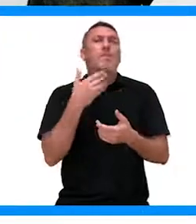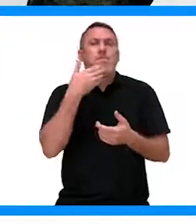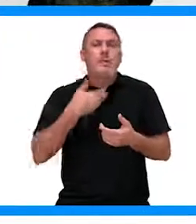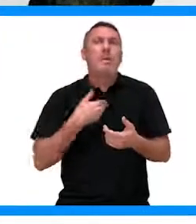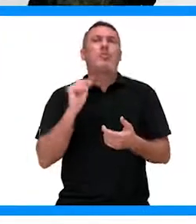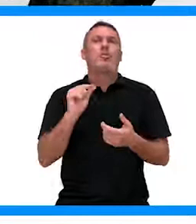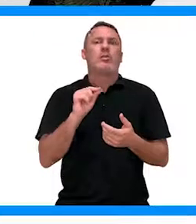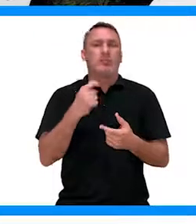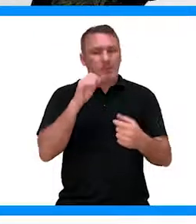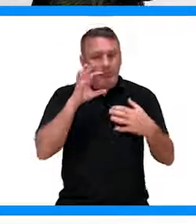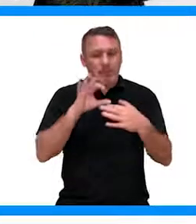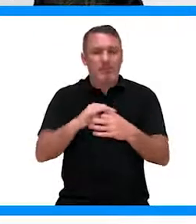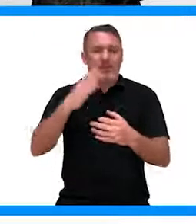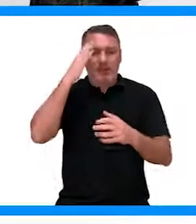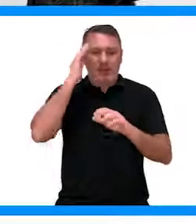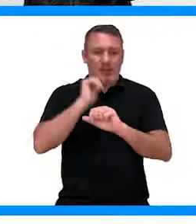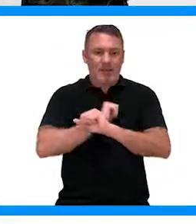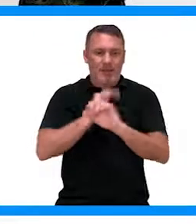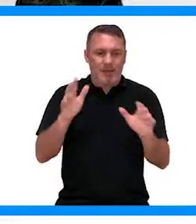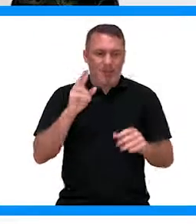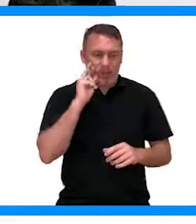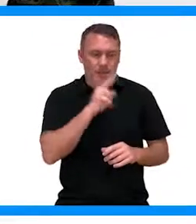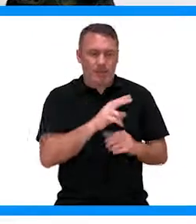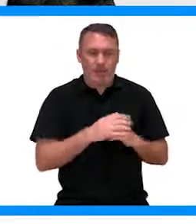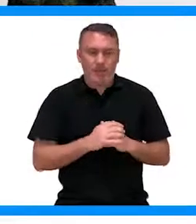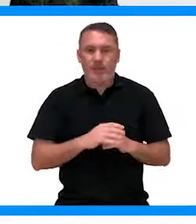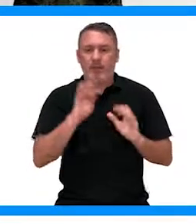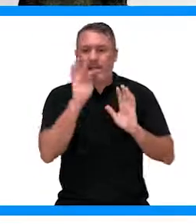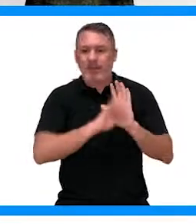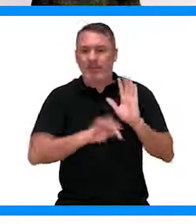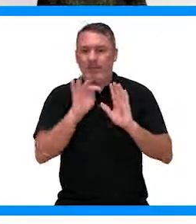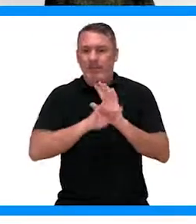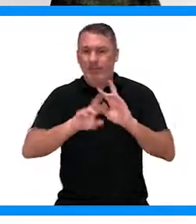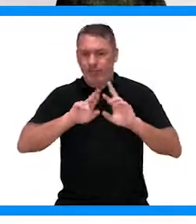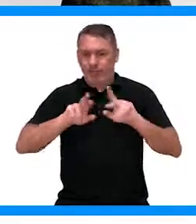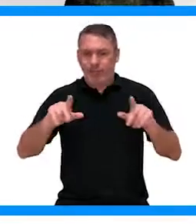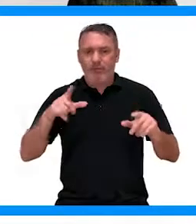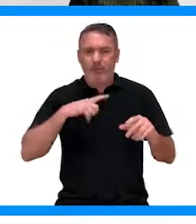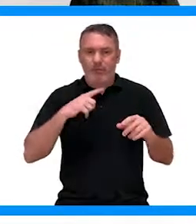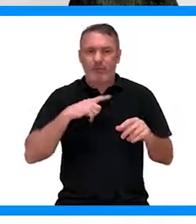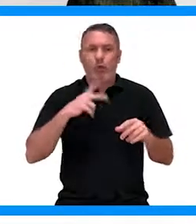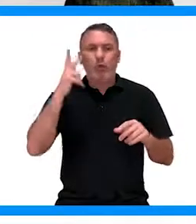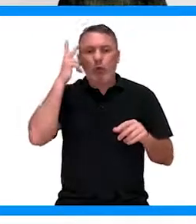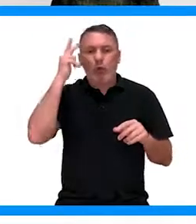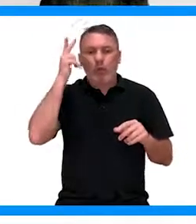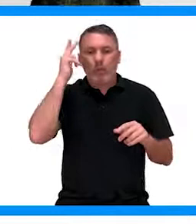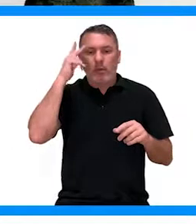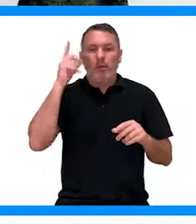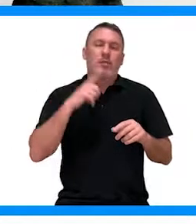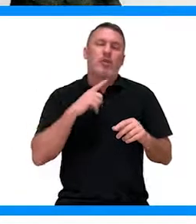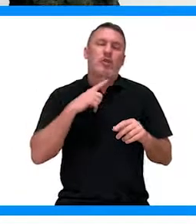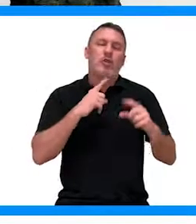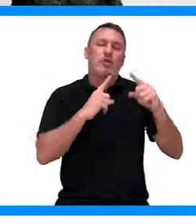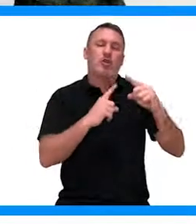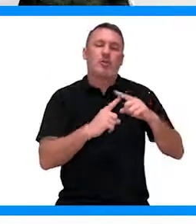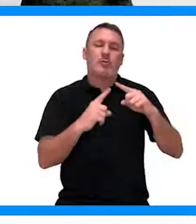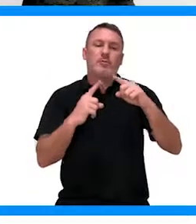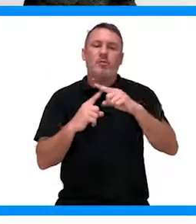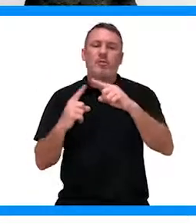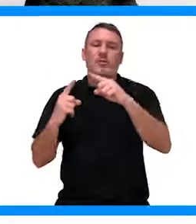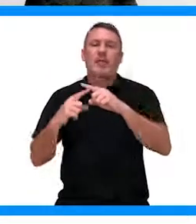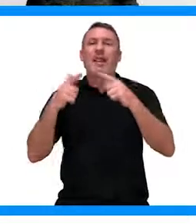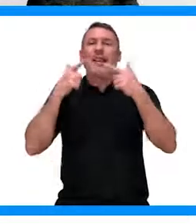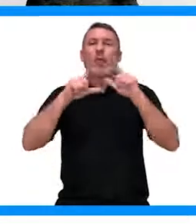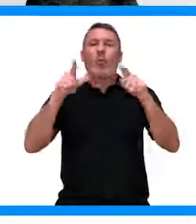ver o que o enunciado está pedindo, que é o que a gente vai ver agora. Nos textos, em geral, é comum a manifestação simultânea de